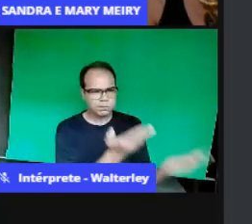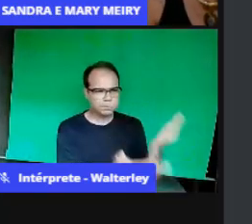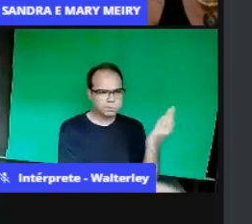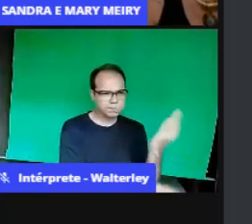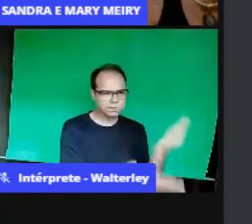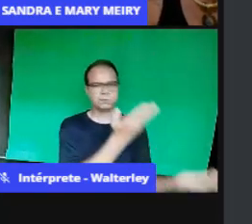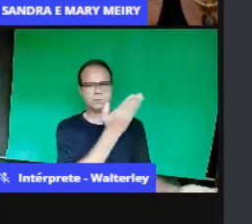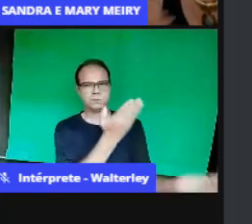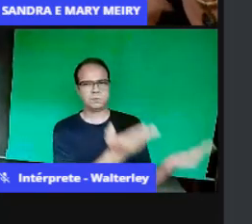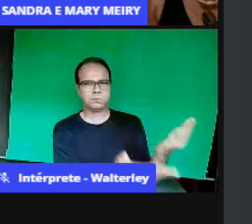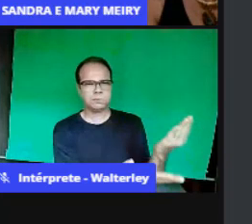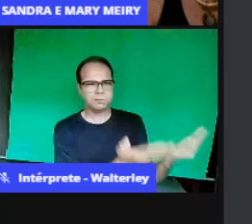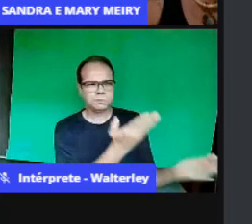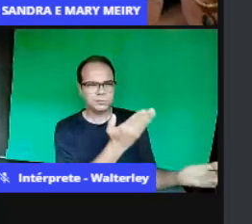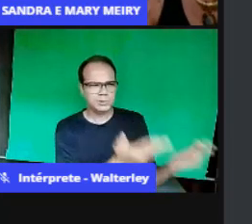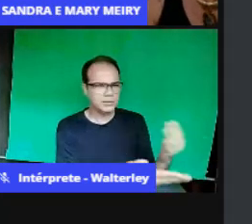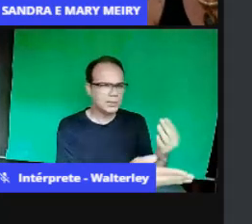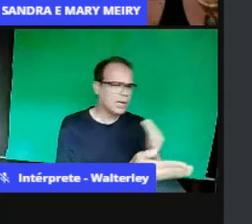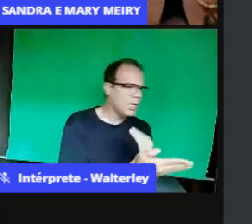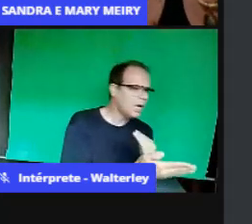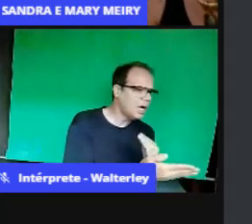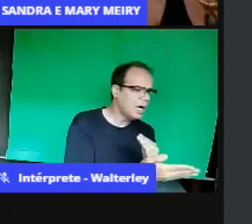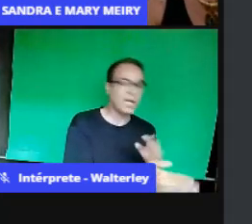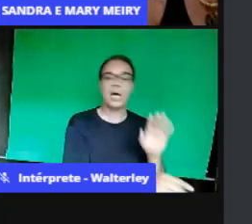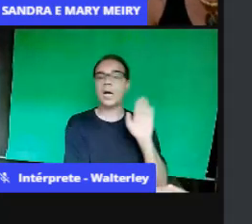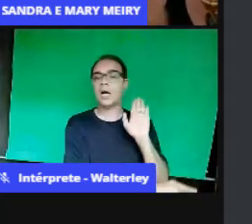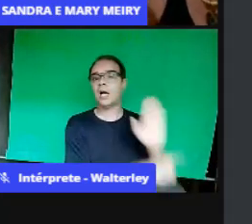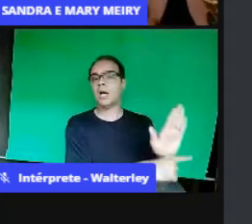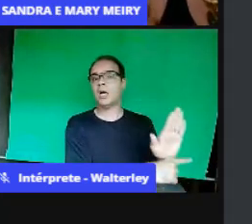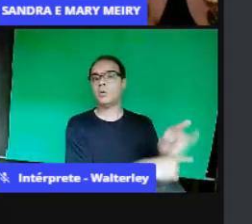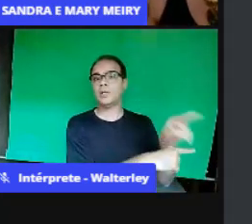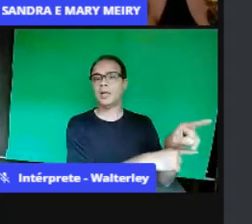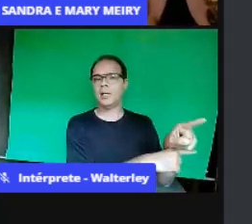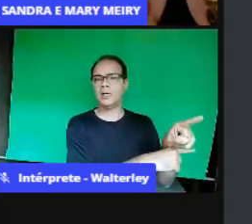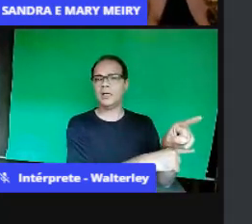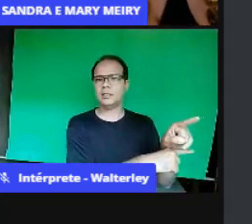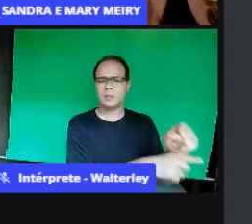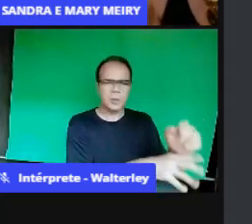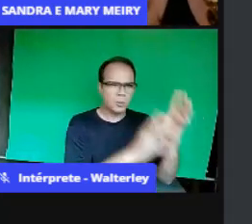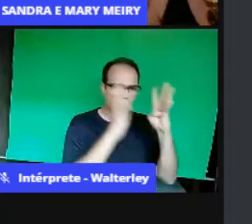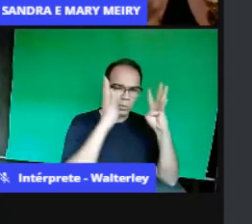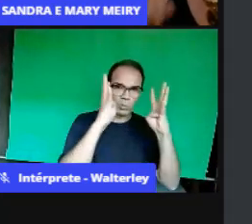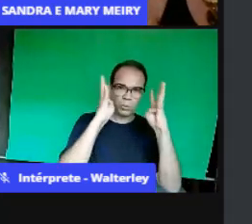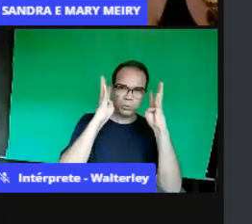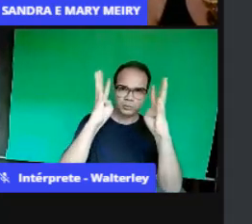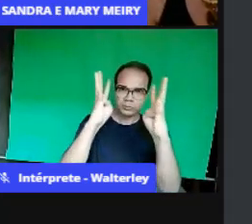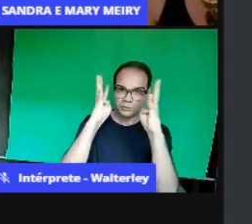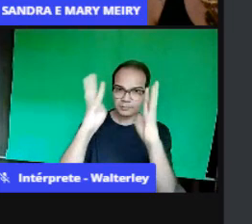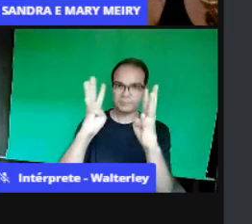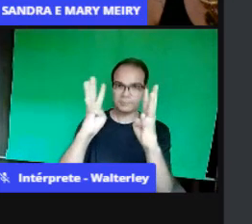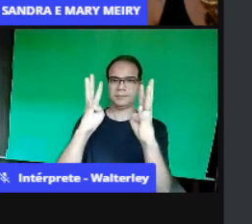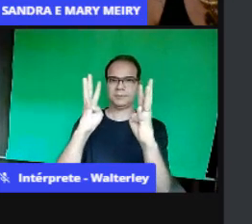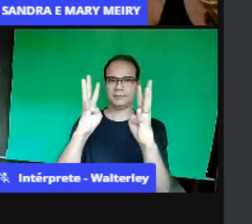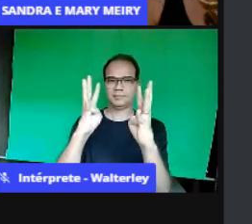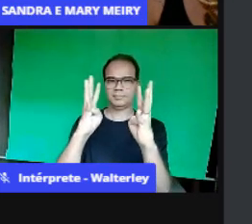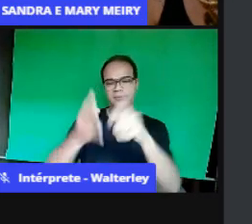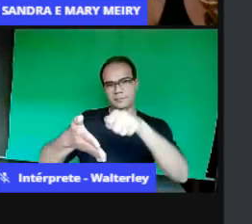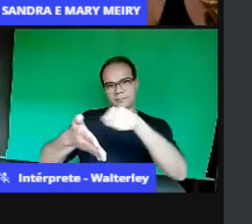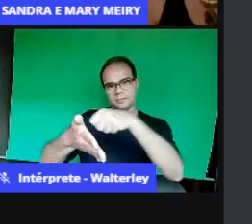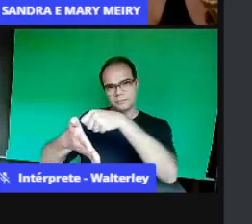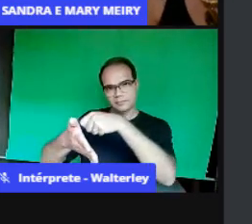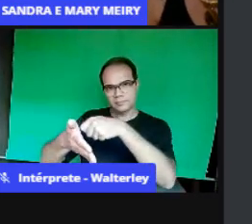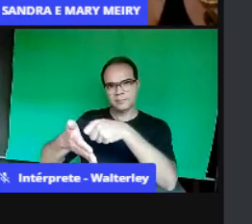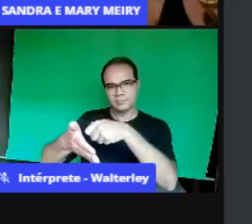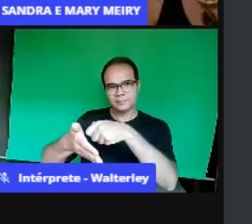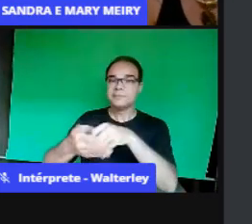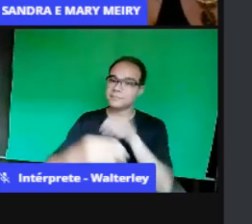coordenação para desenvolver a leitura, escrita, atenção, concentração, a questão motricidade